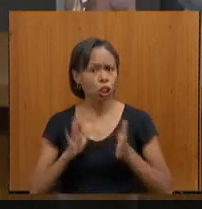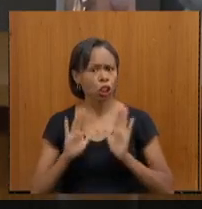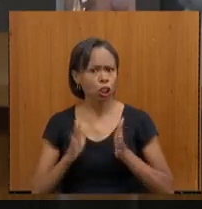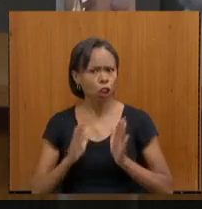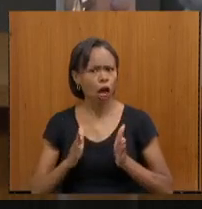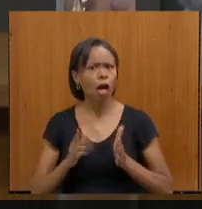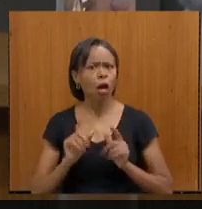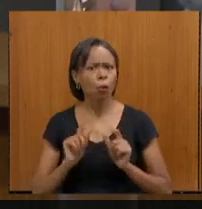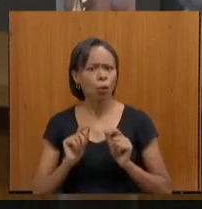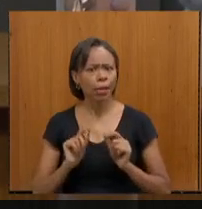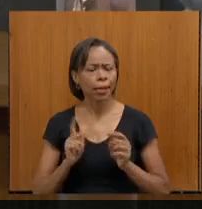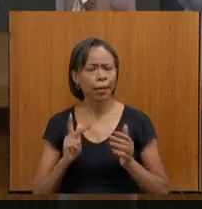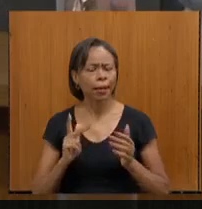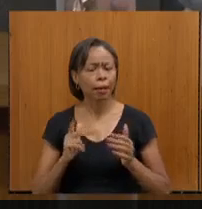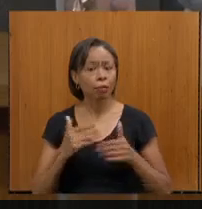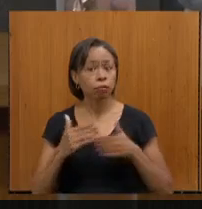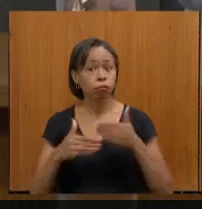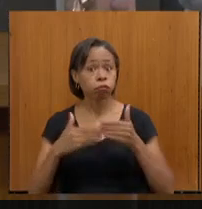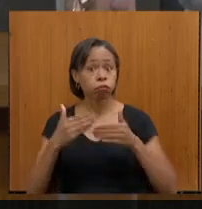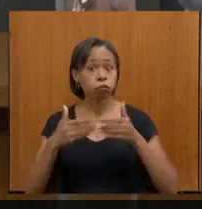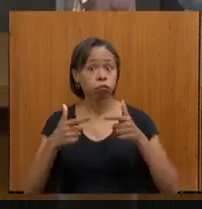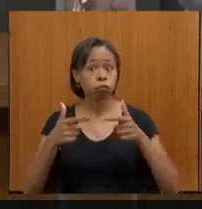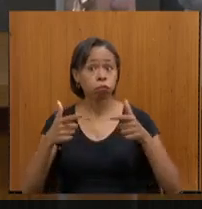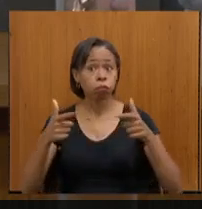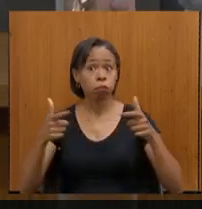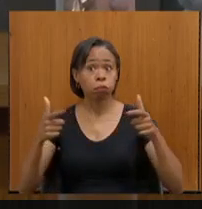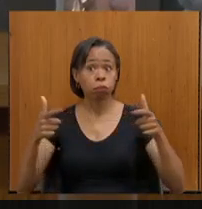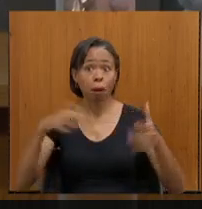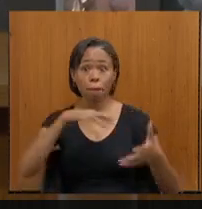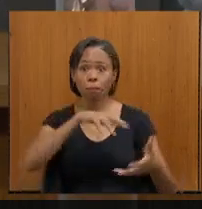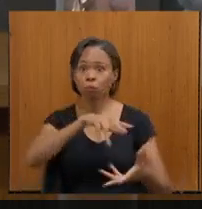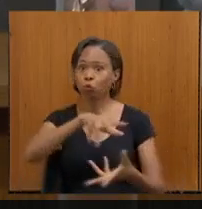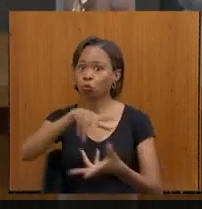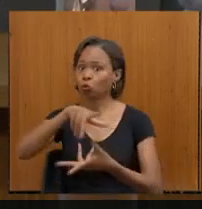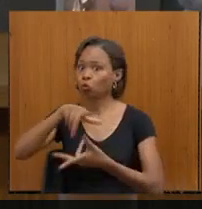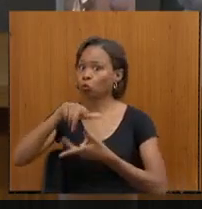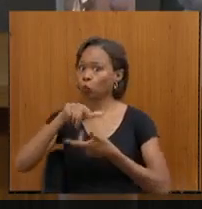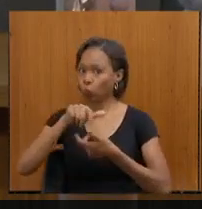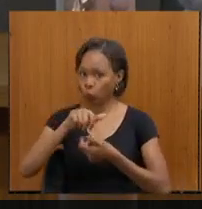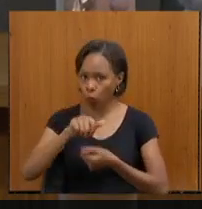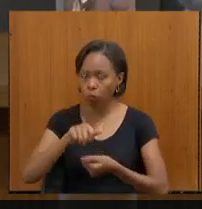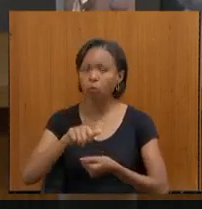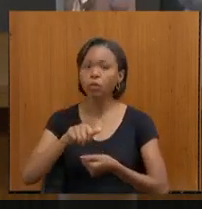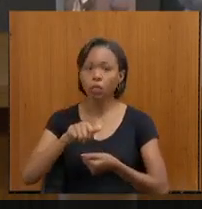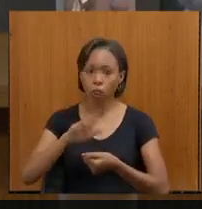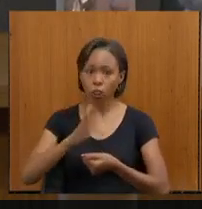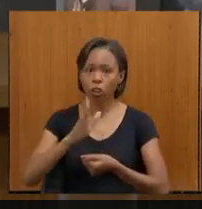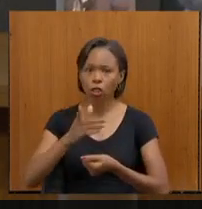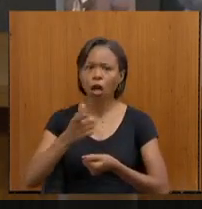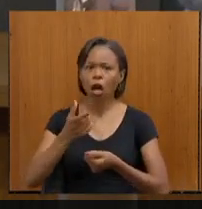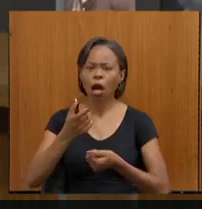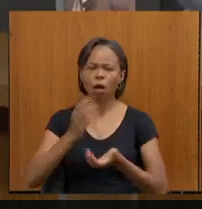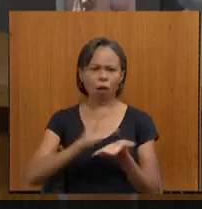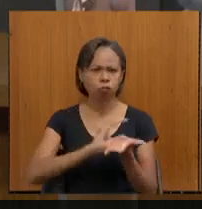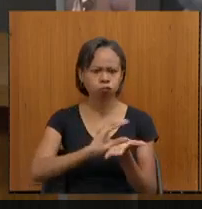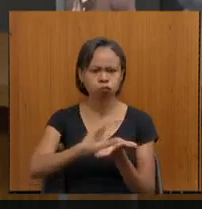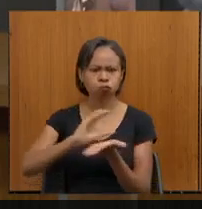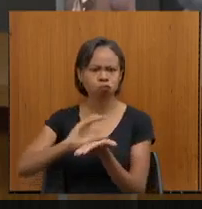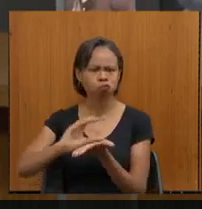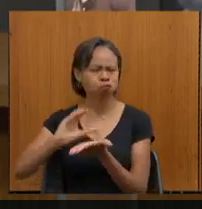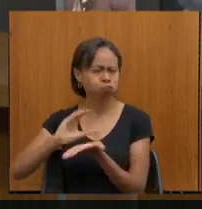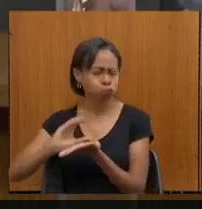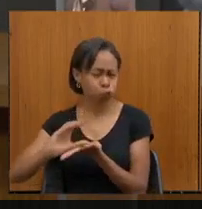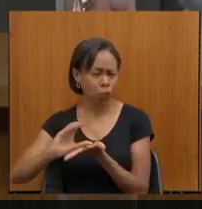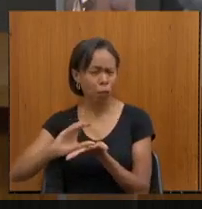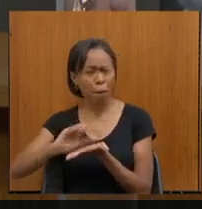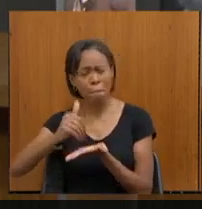gigantesco no mundo inteiro Então já tem investimentos comprometidos de mais de 40